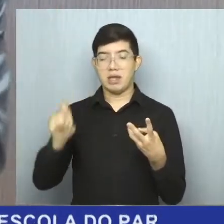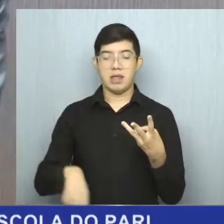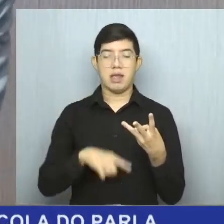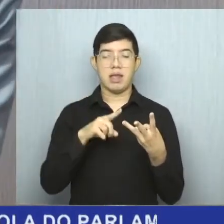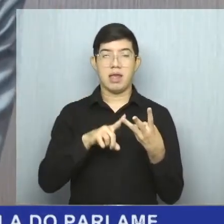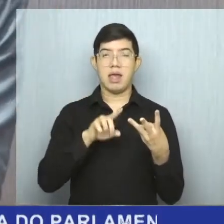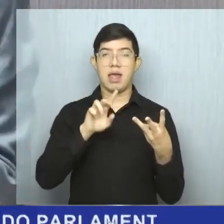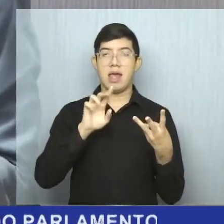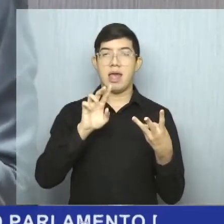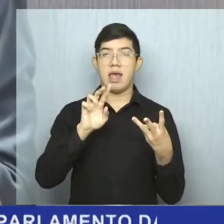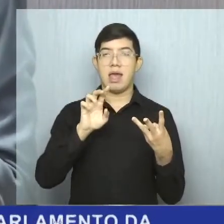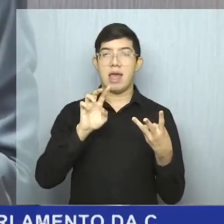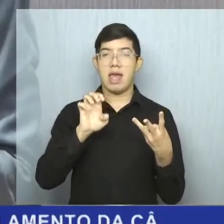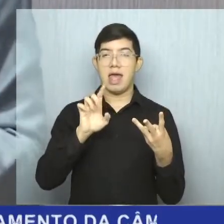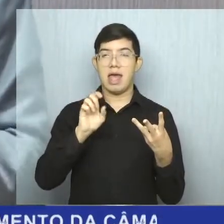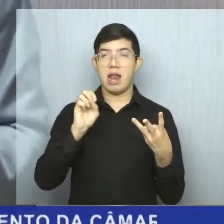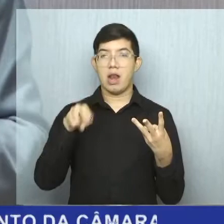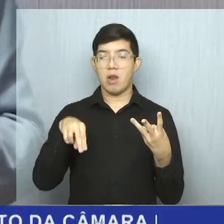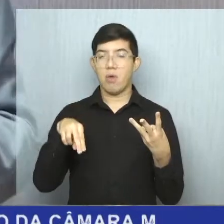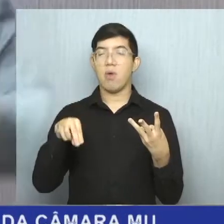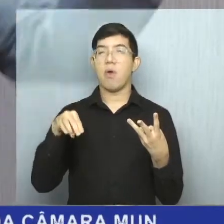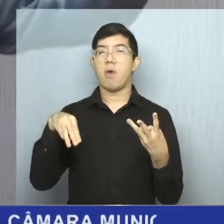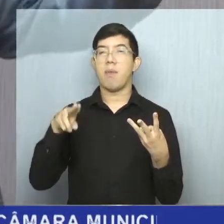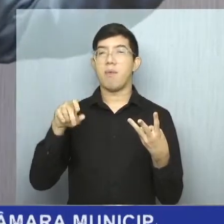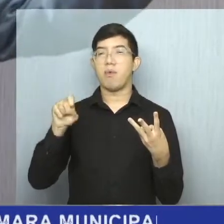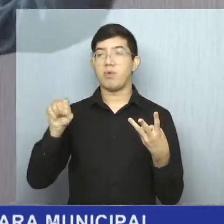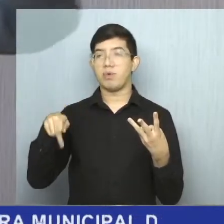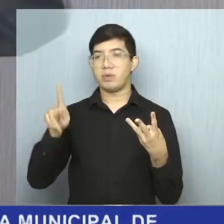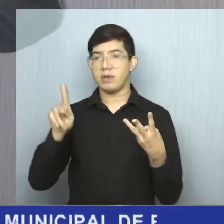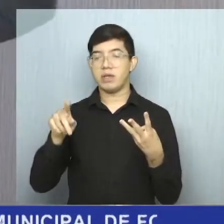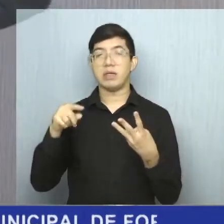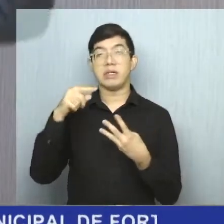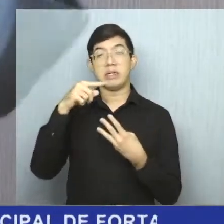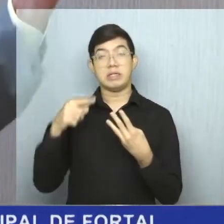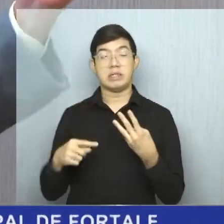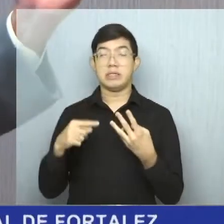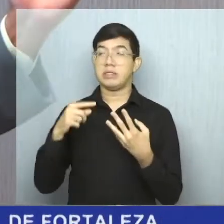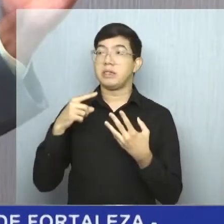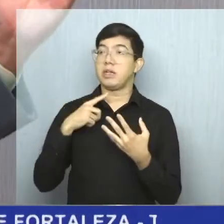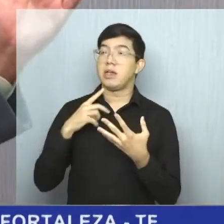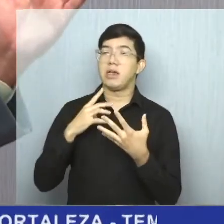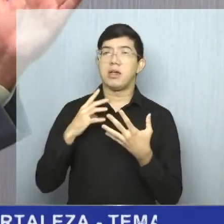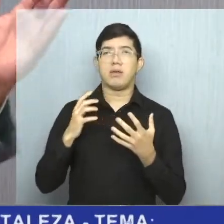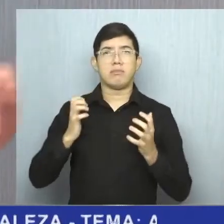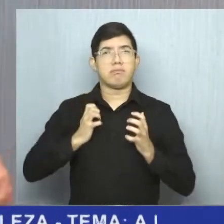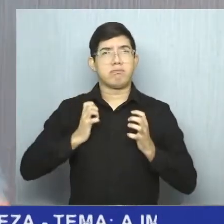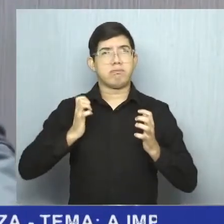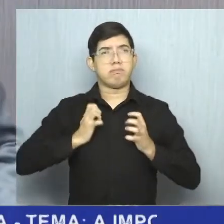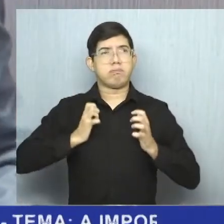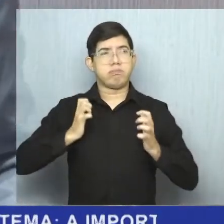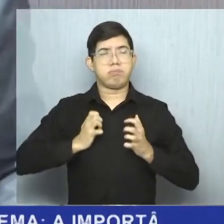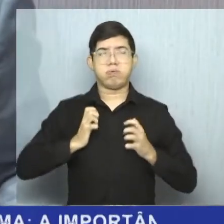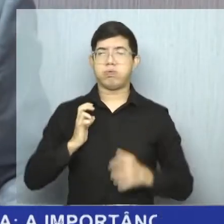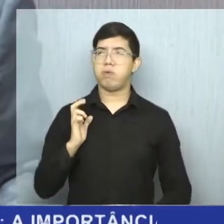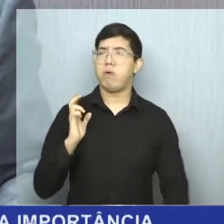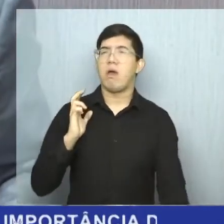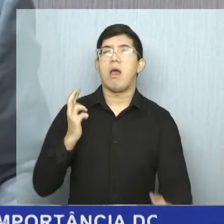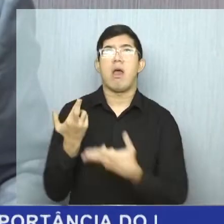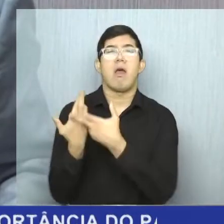e mais 3 pessoas, hoje, controlam praticamente tudo que circula de informação no planeta